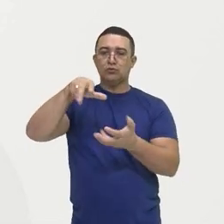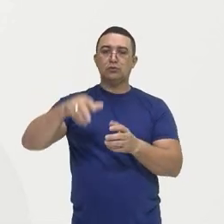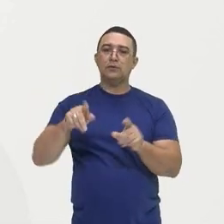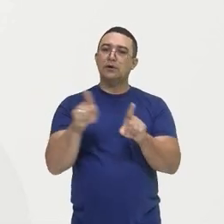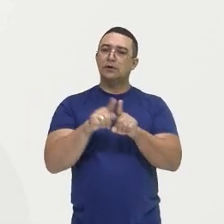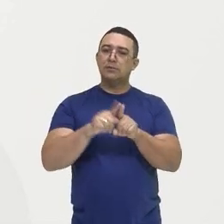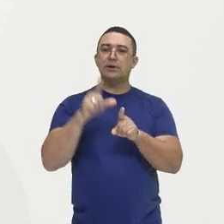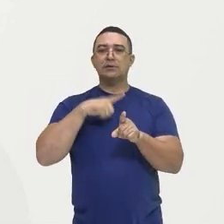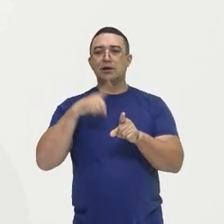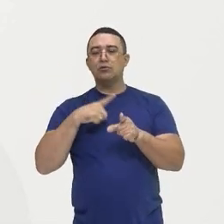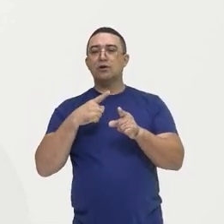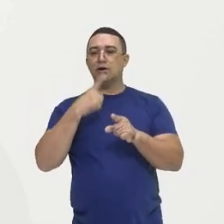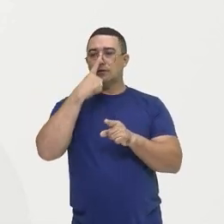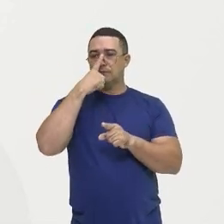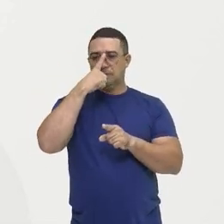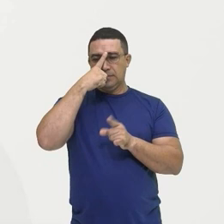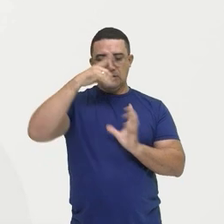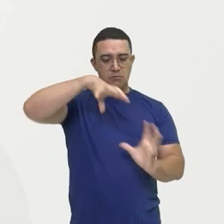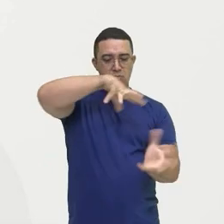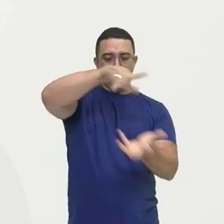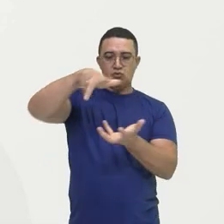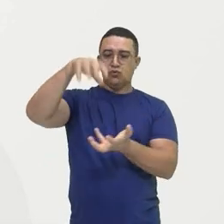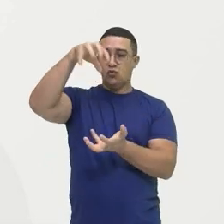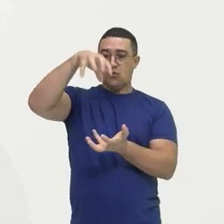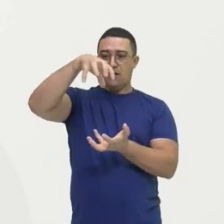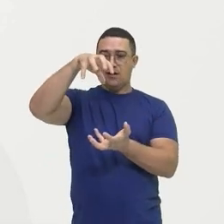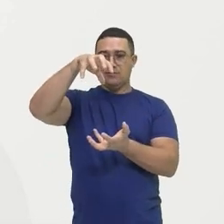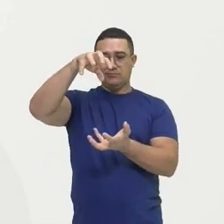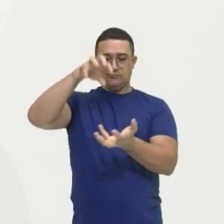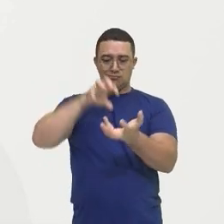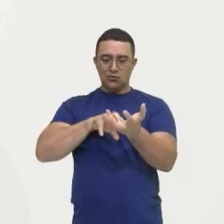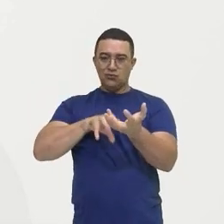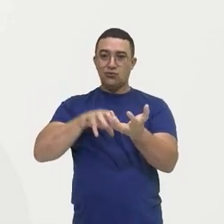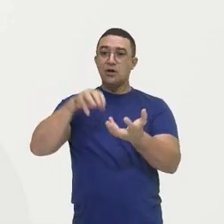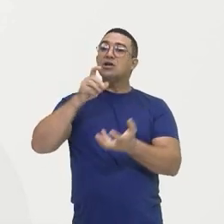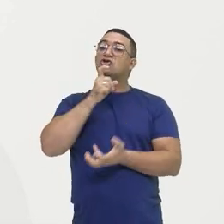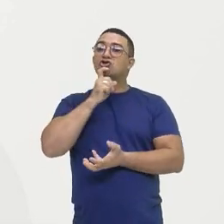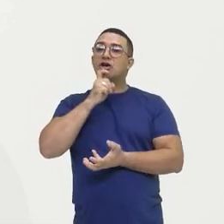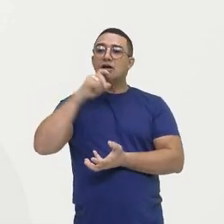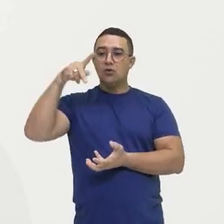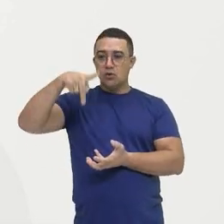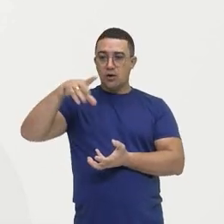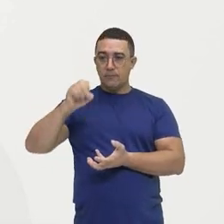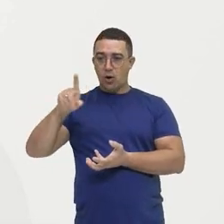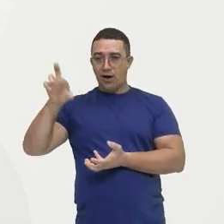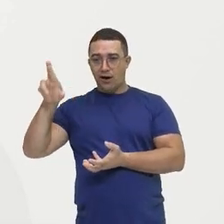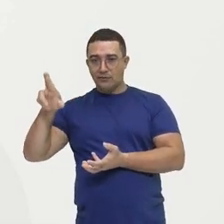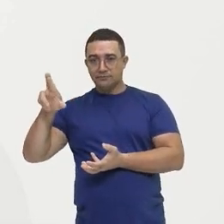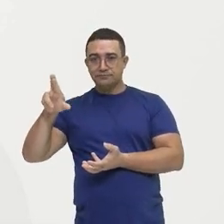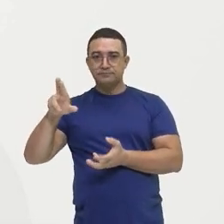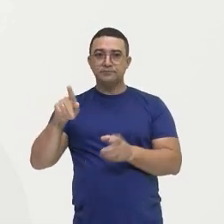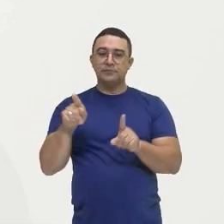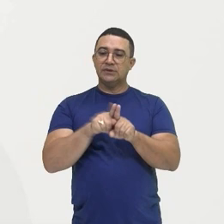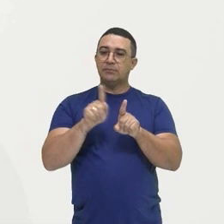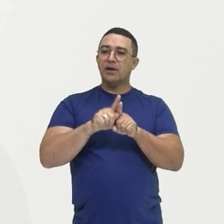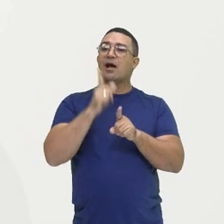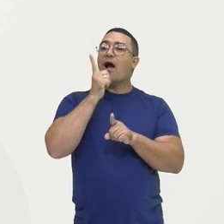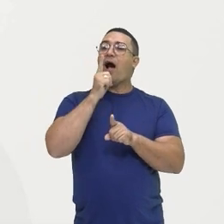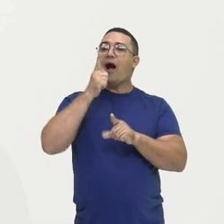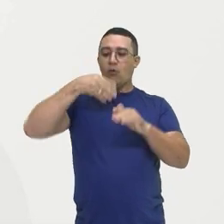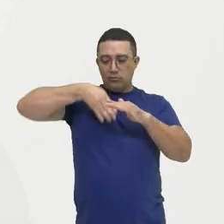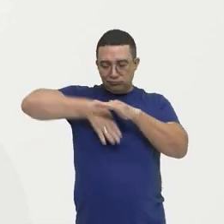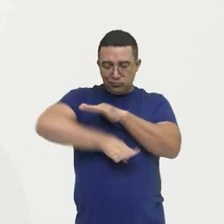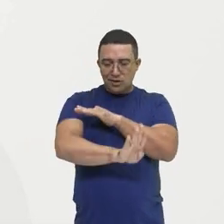as calotas polares aqui, outras definições, né? Calotas polares, as águas subterrâneas, como é que tá